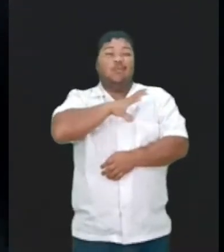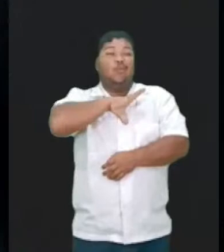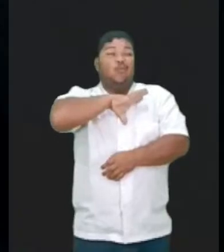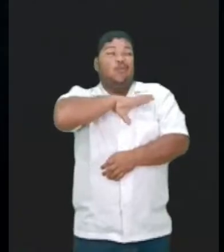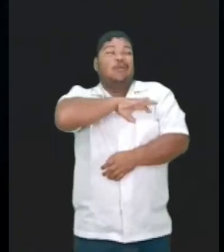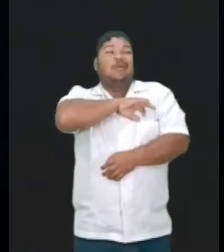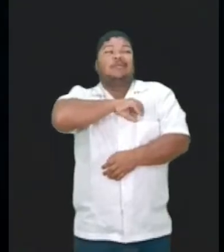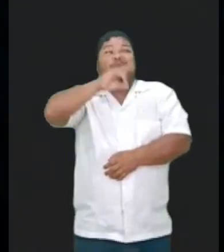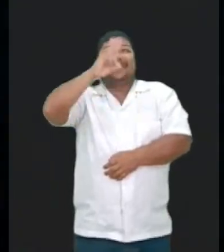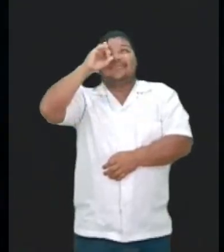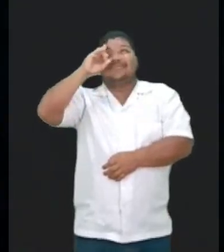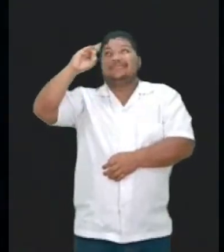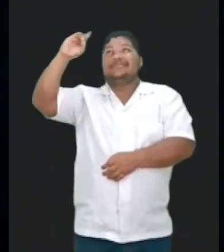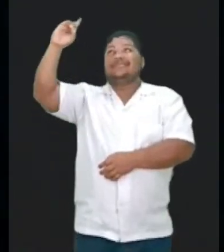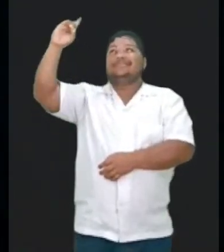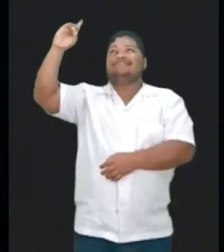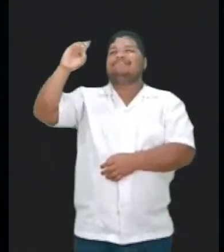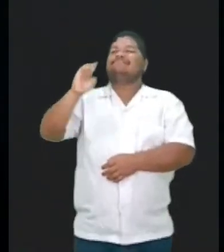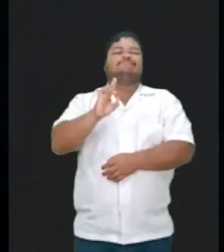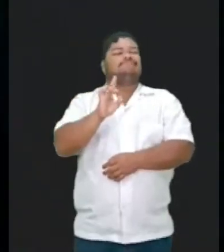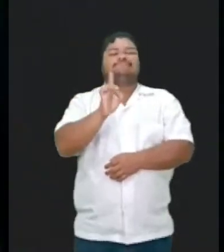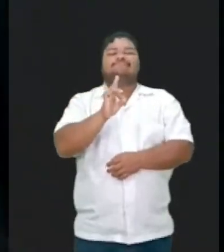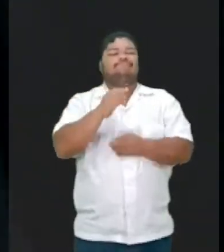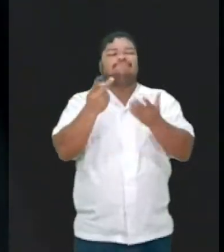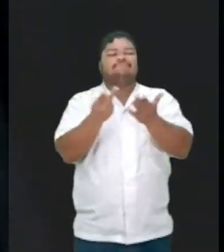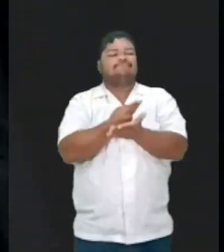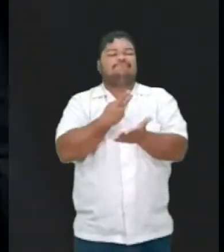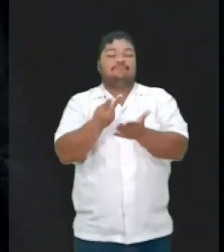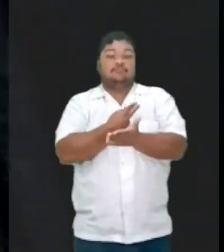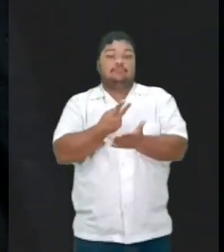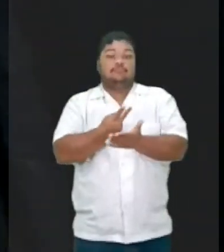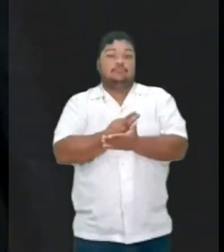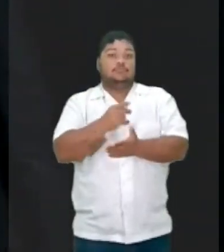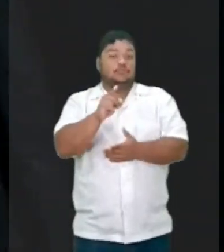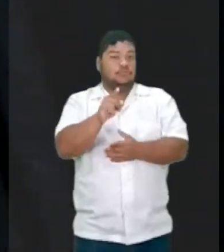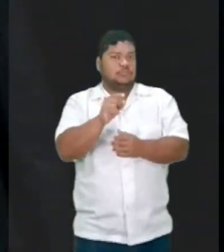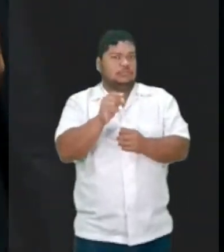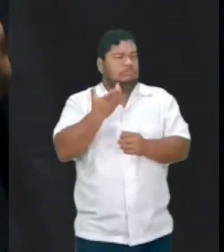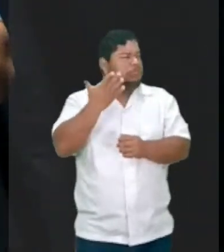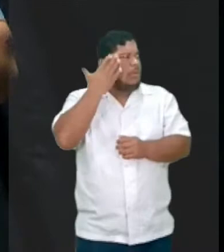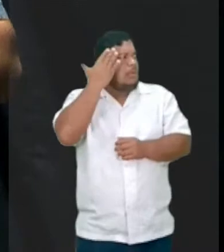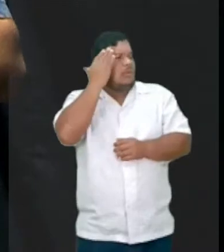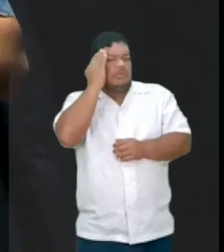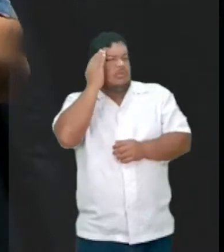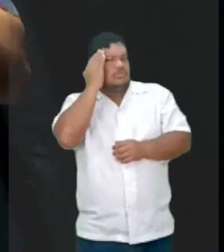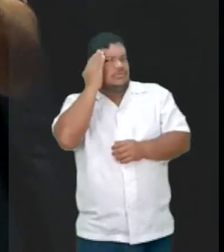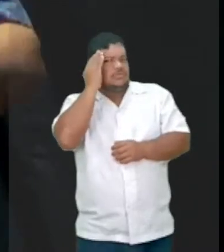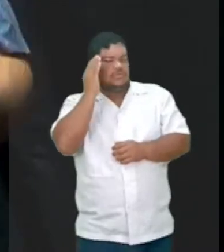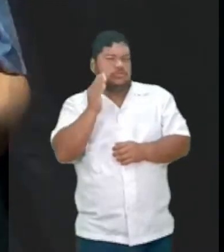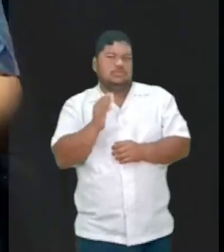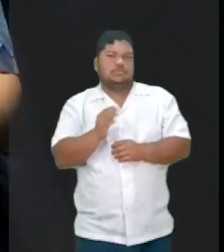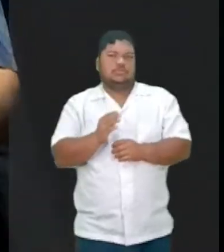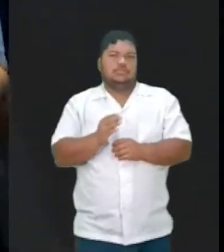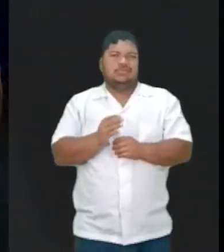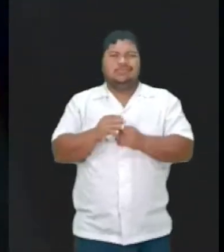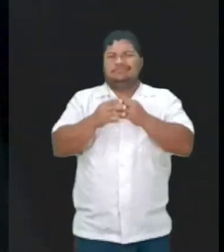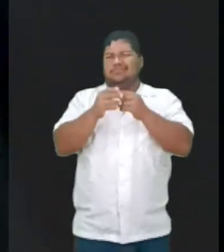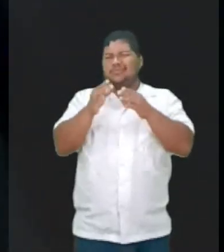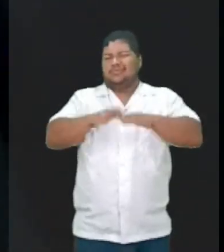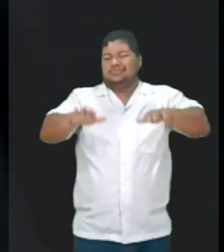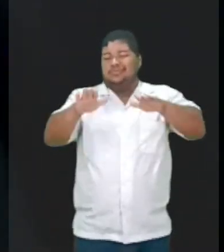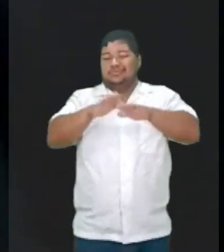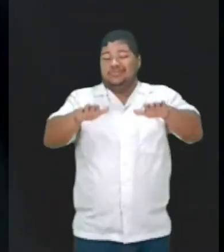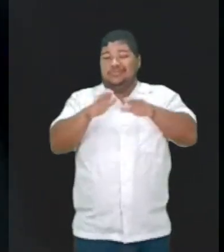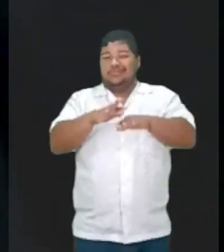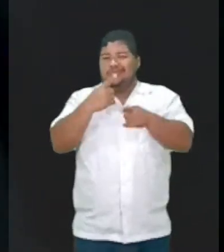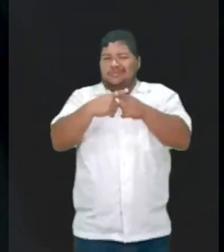Deus não falha. Você pode até não entender, em muitos momentos, o